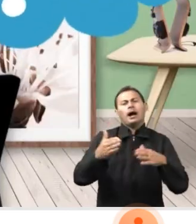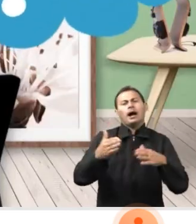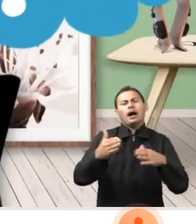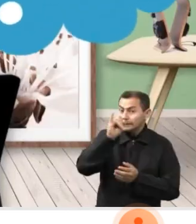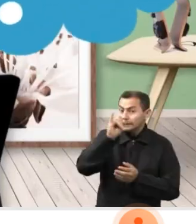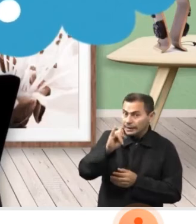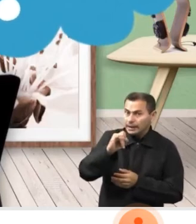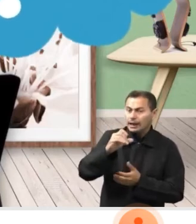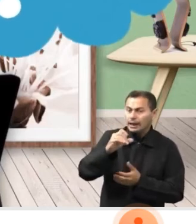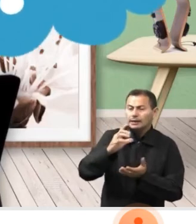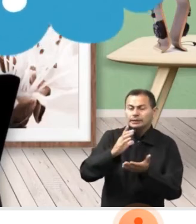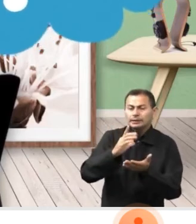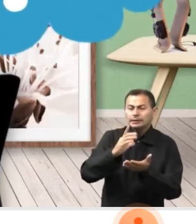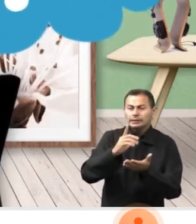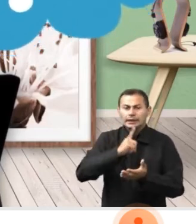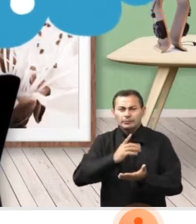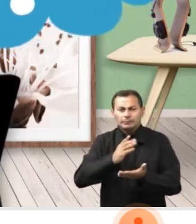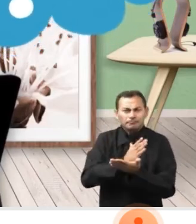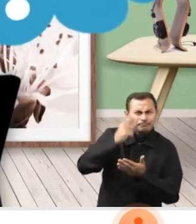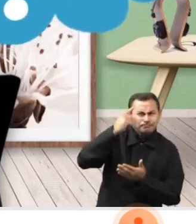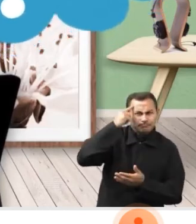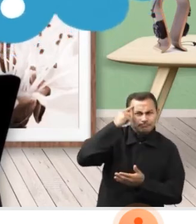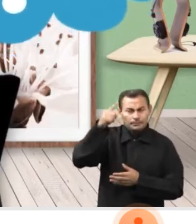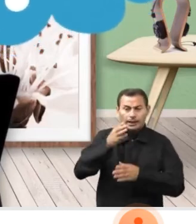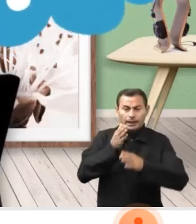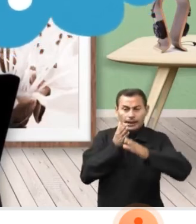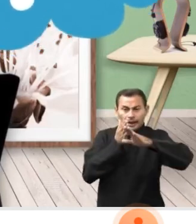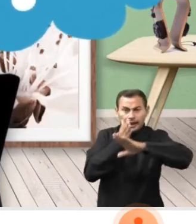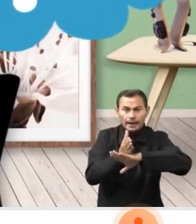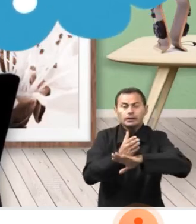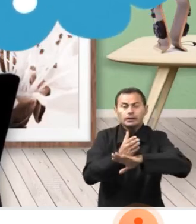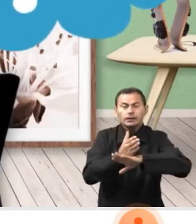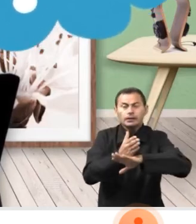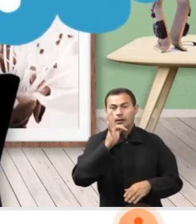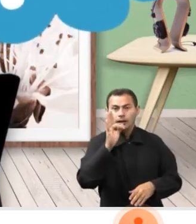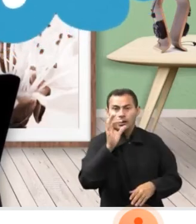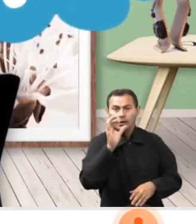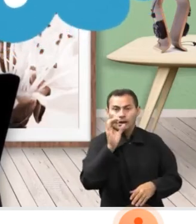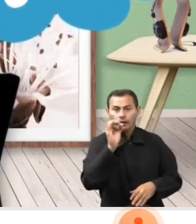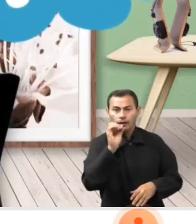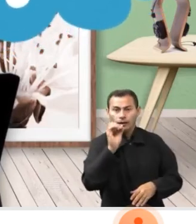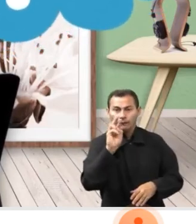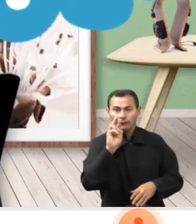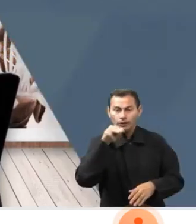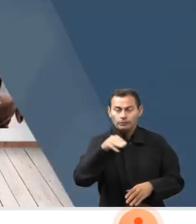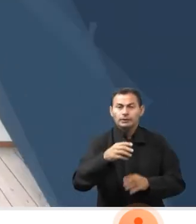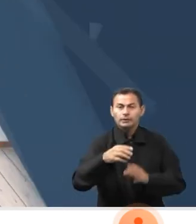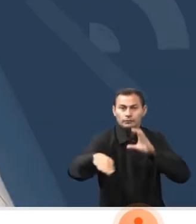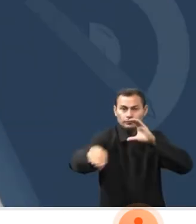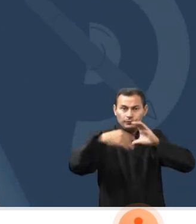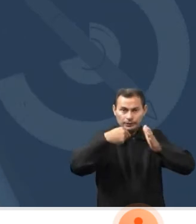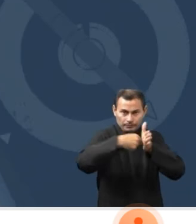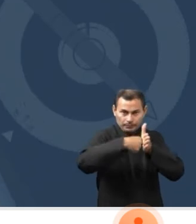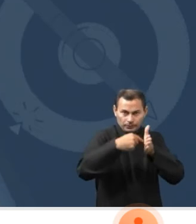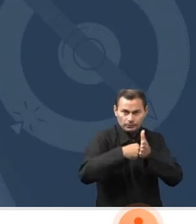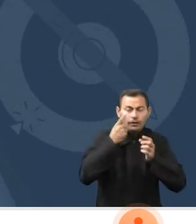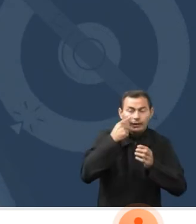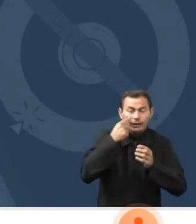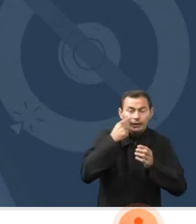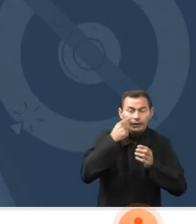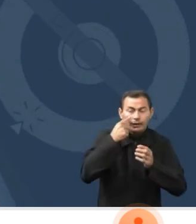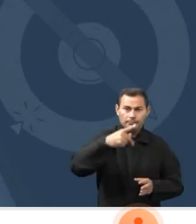alguma dúvida, acesse o fórum e envie a sua pergunta, ok? Confere agora a